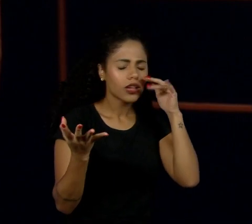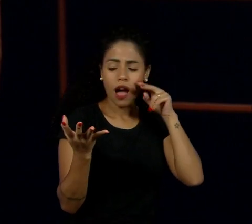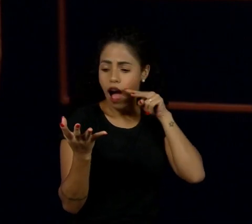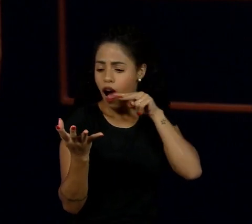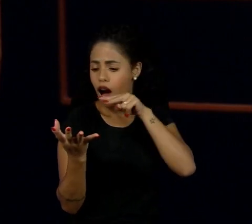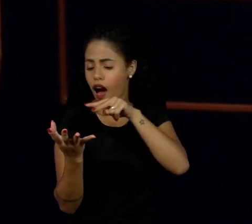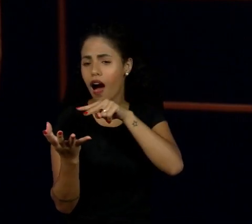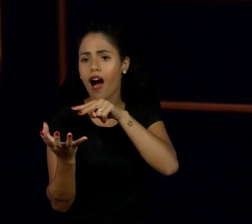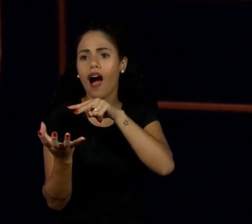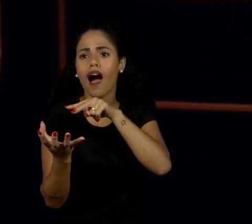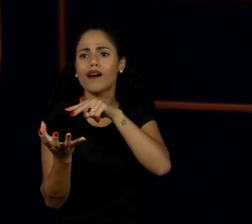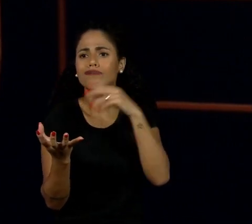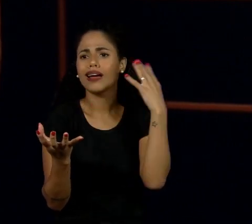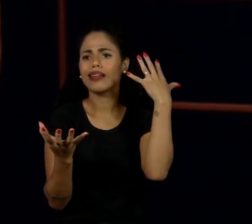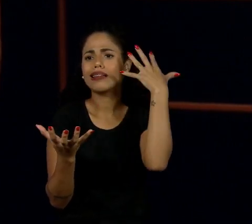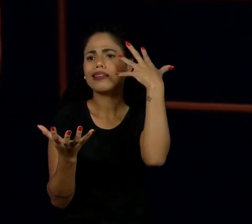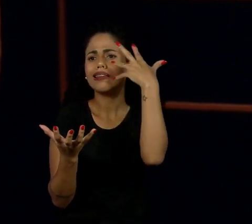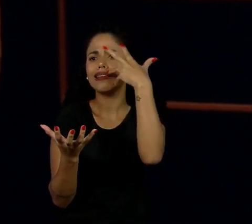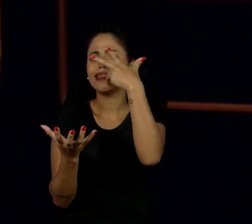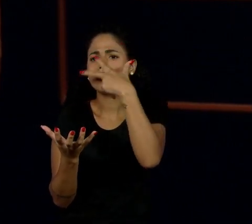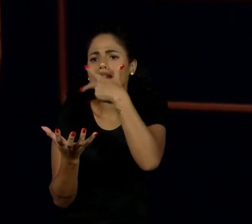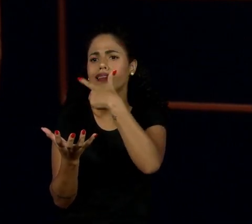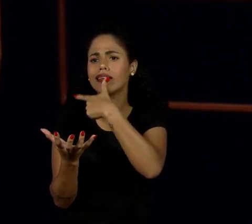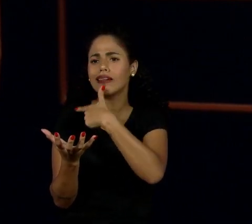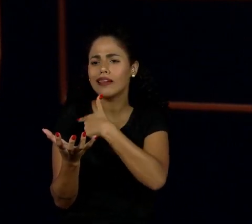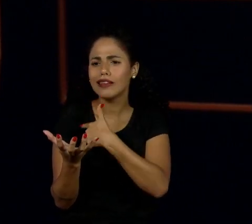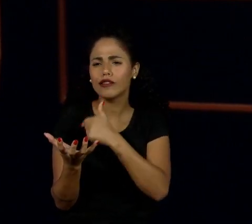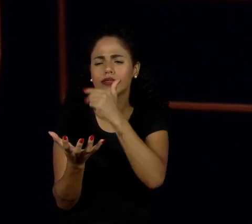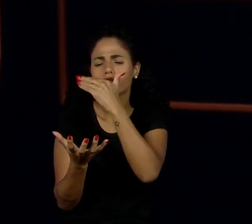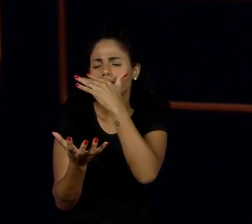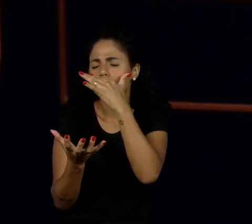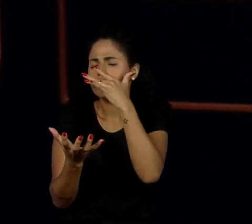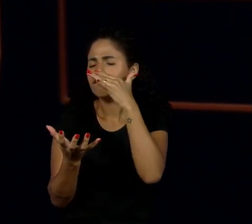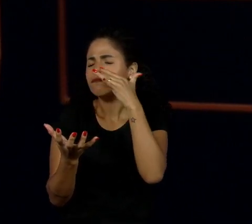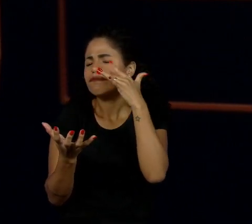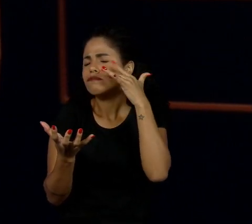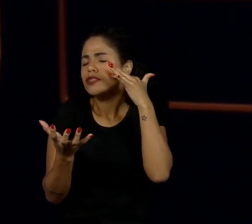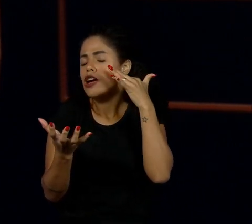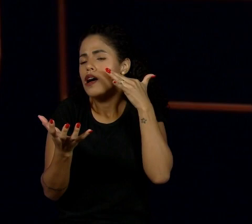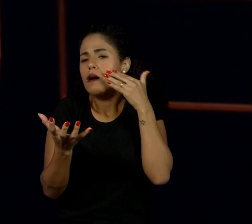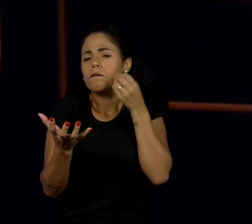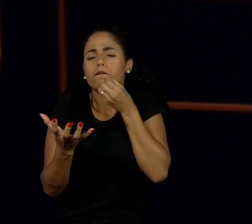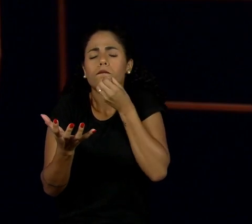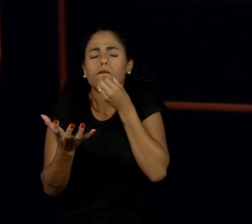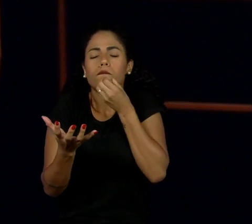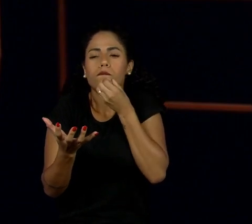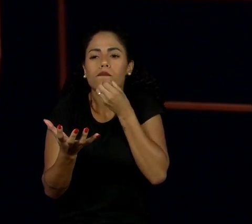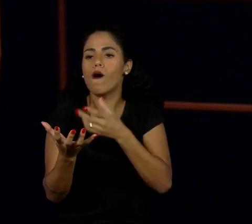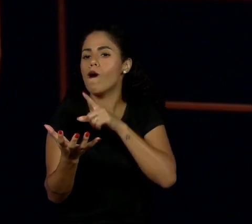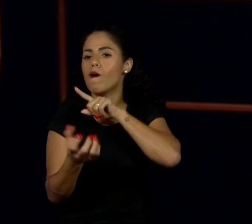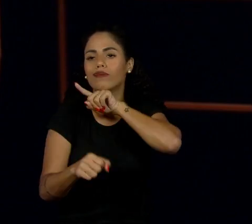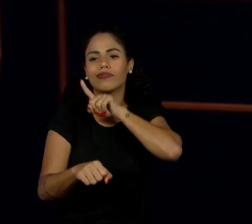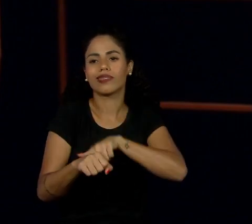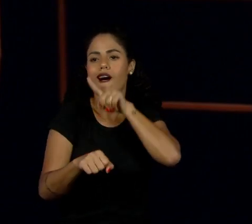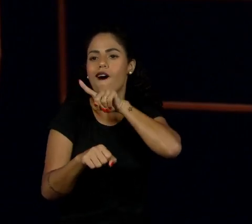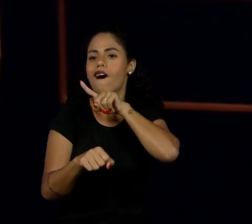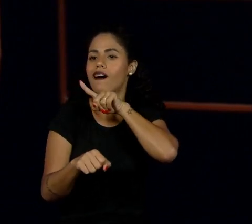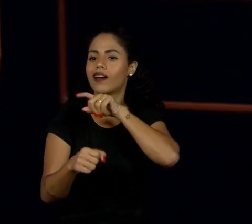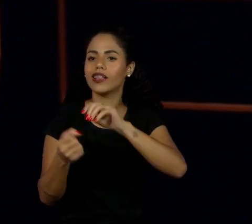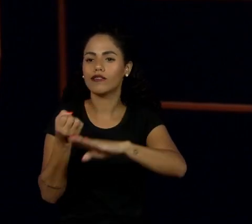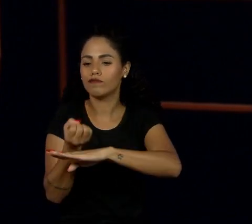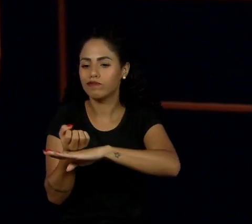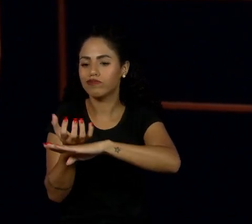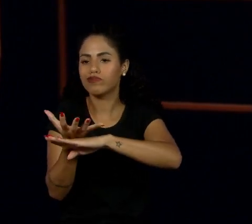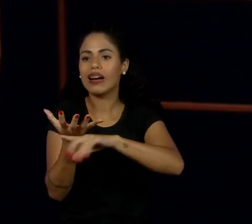um botão enorme, ela racha, e ela tem um perfume forte, doce. Eu sinto o cheiro, eu falo, ela vai abrir. E ela abre em